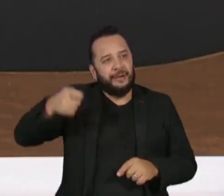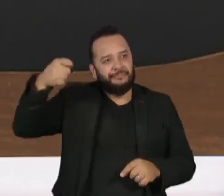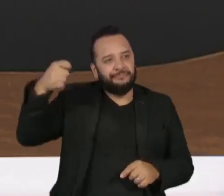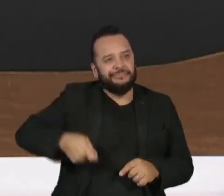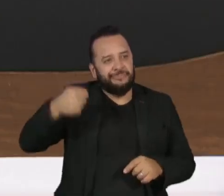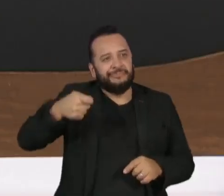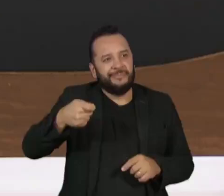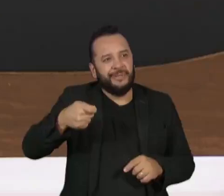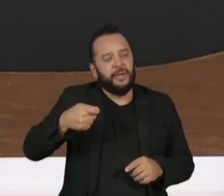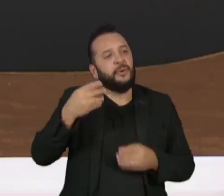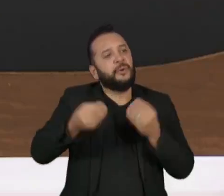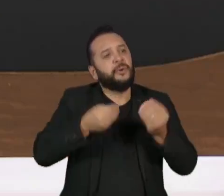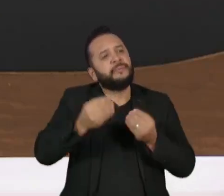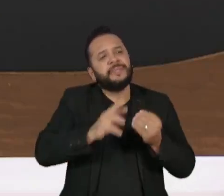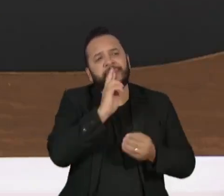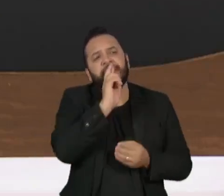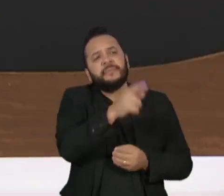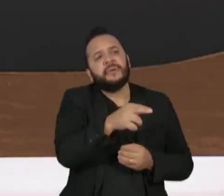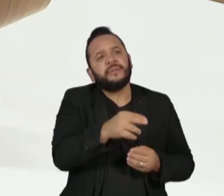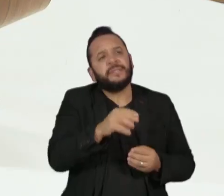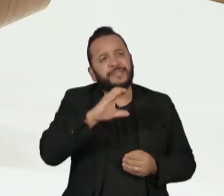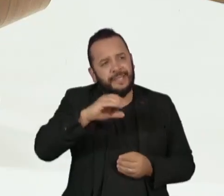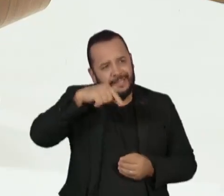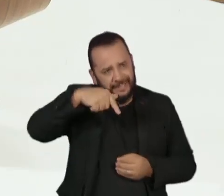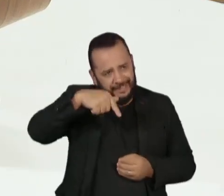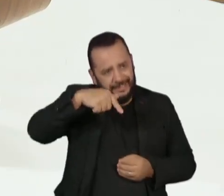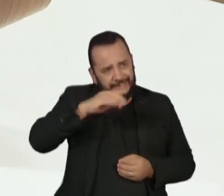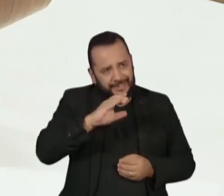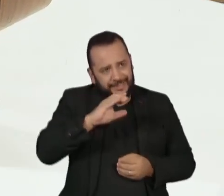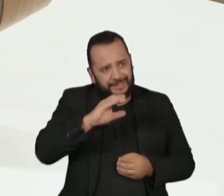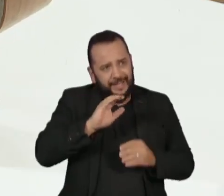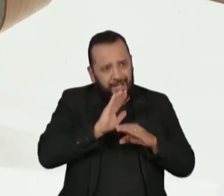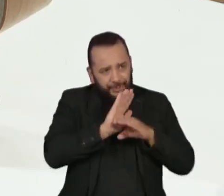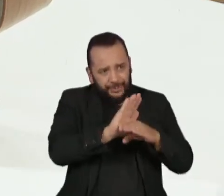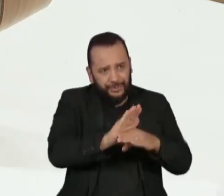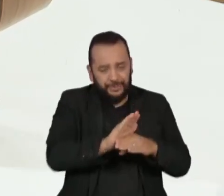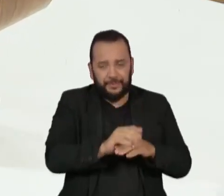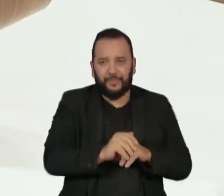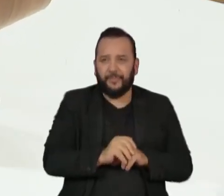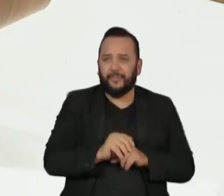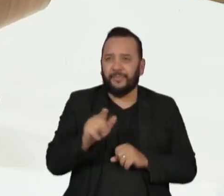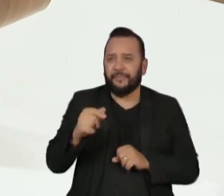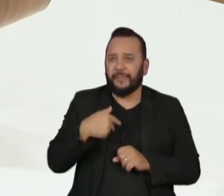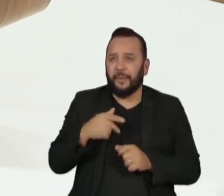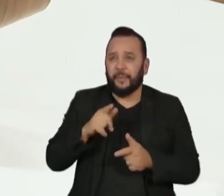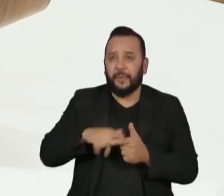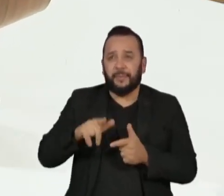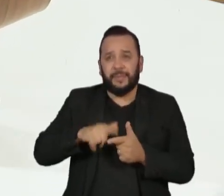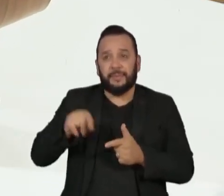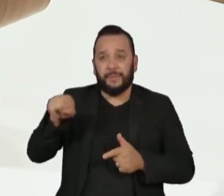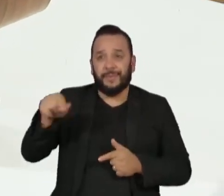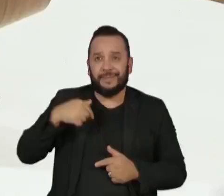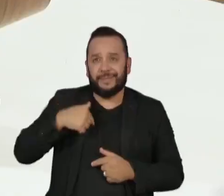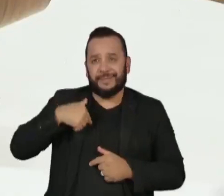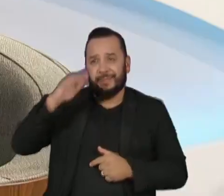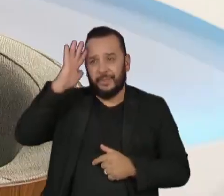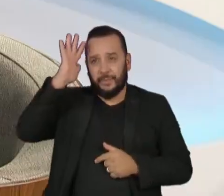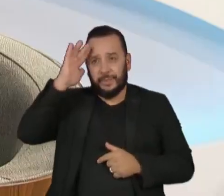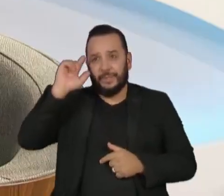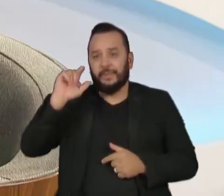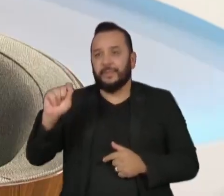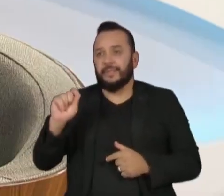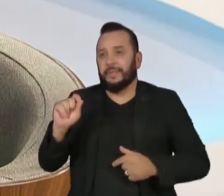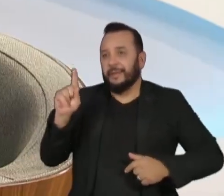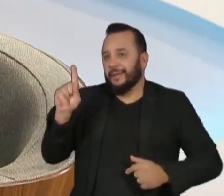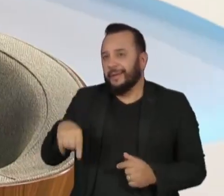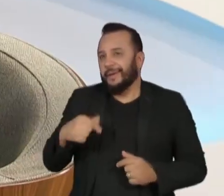Como você responde a essas alegações? O meu problema com essa tese é que, assim, ela